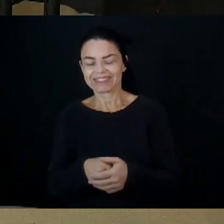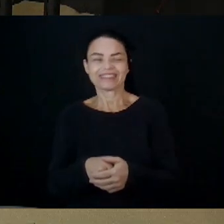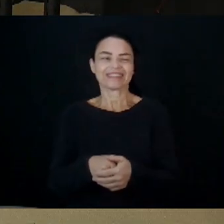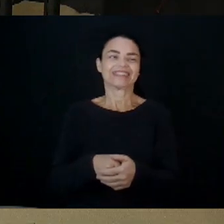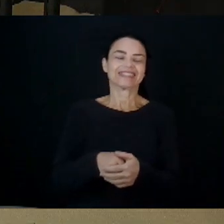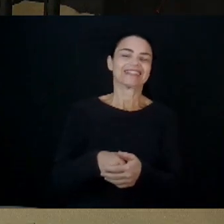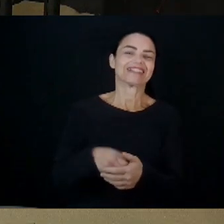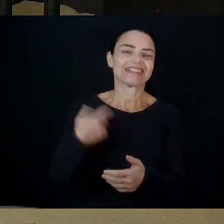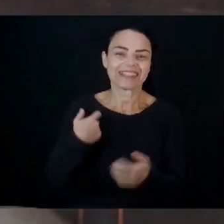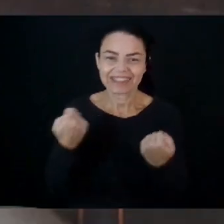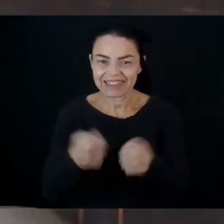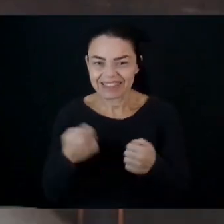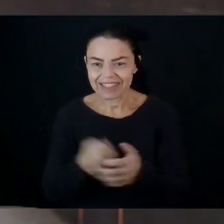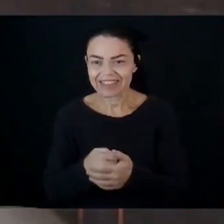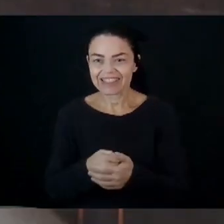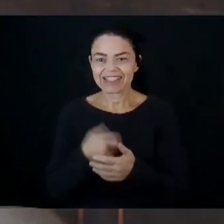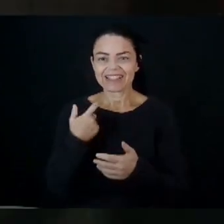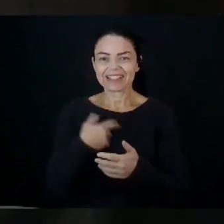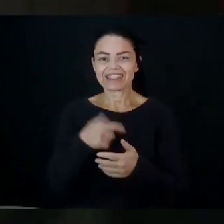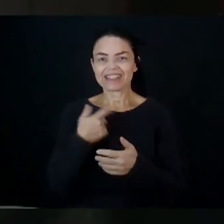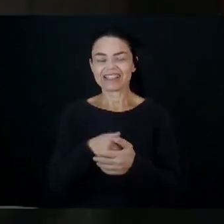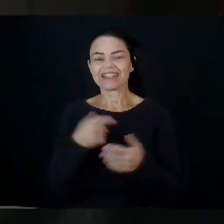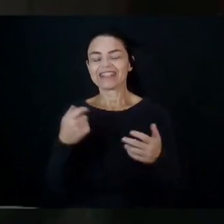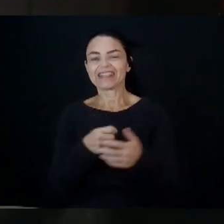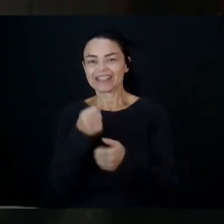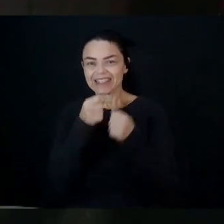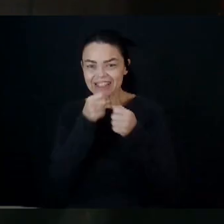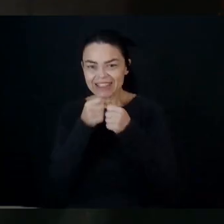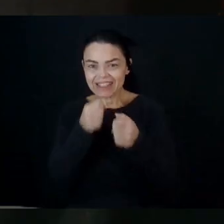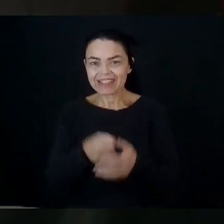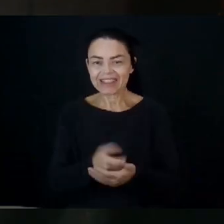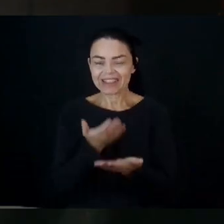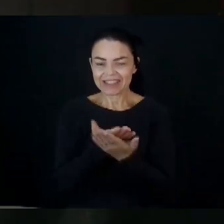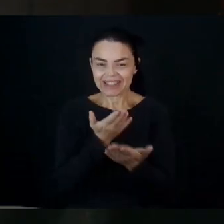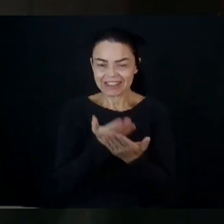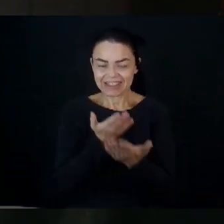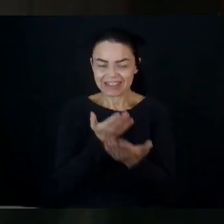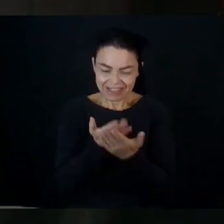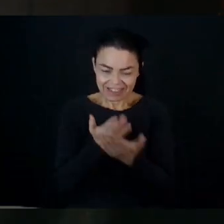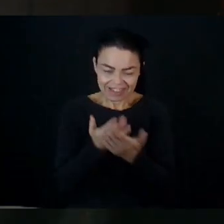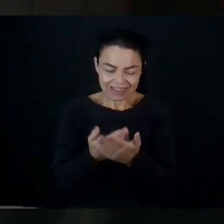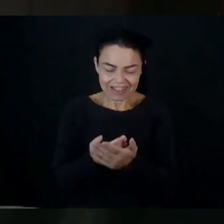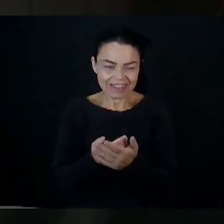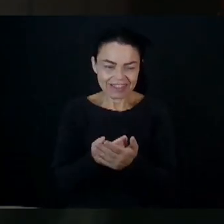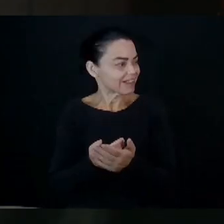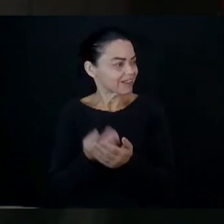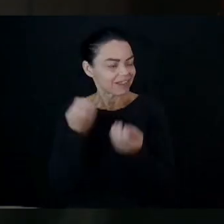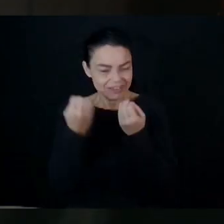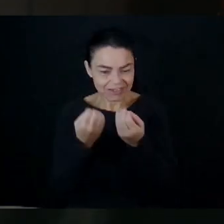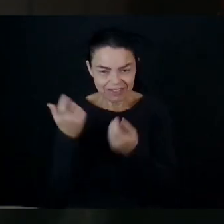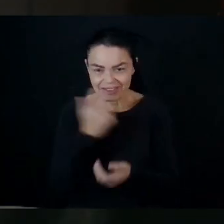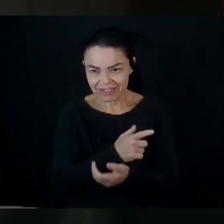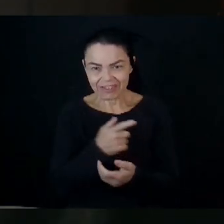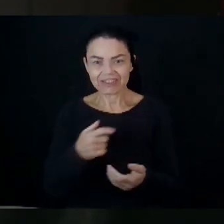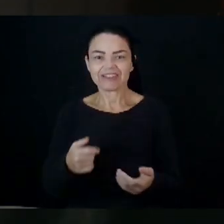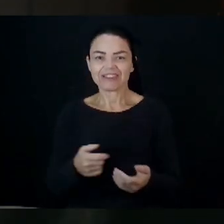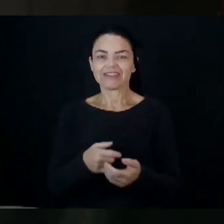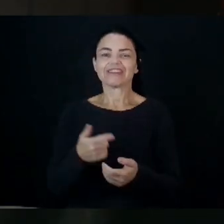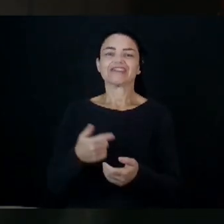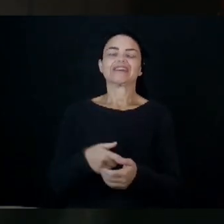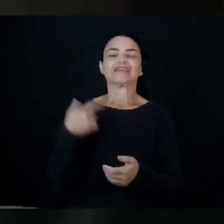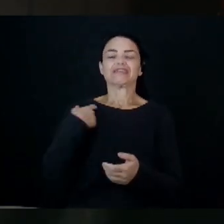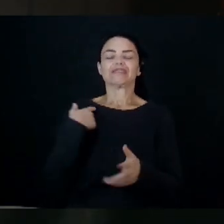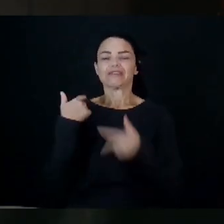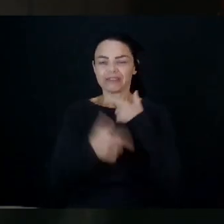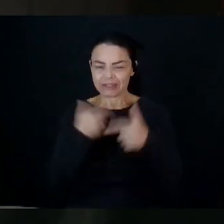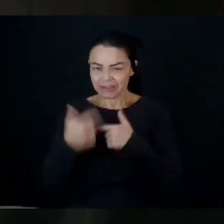precisa estudar. O jornalista precisa ser estudado, eu acho, viu? Não sei como é que a gente consegue fazer o que a gente faz, mas é